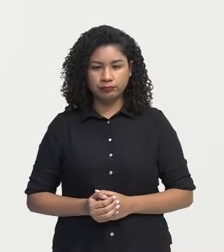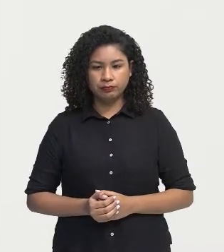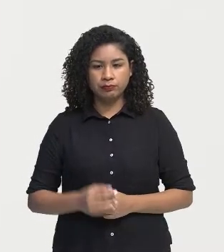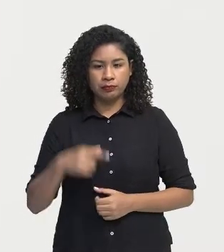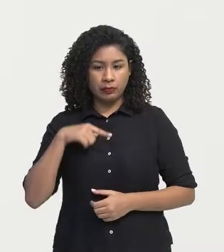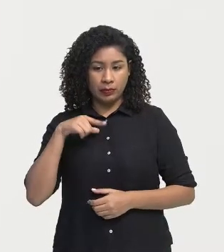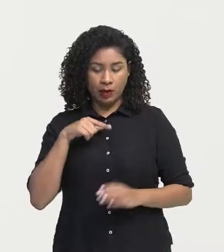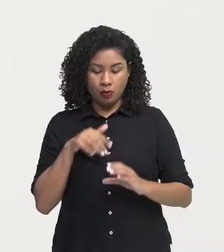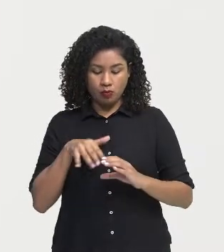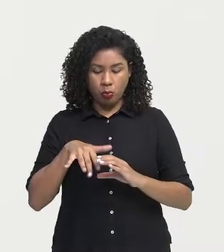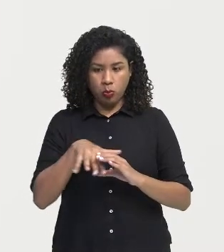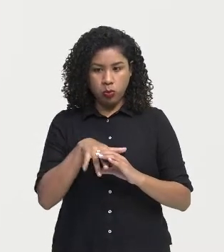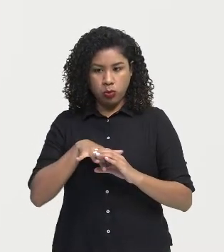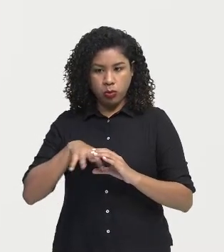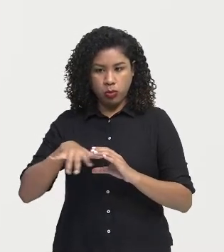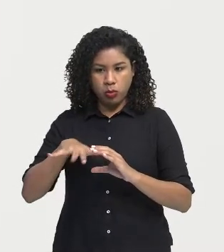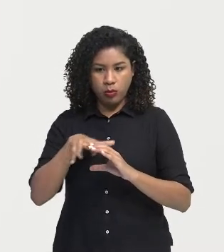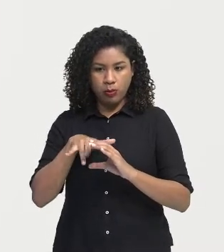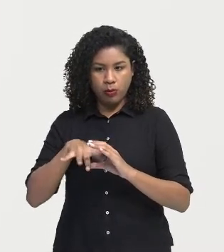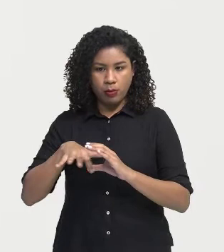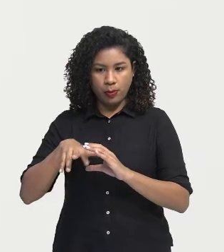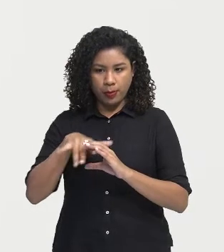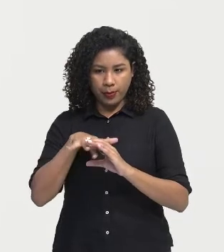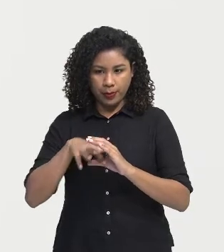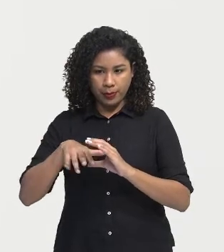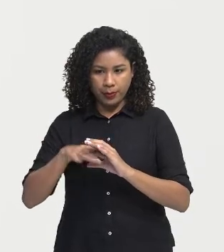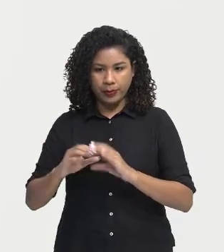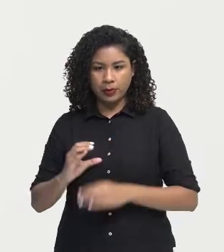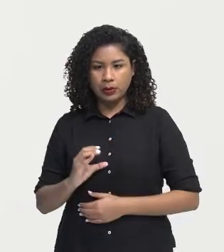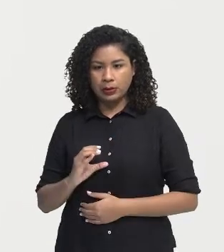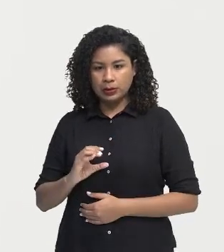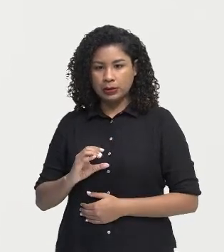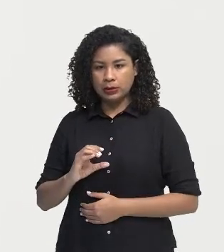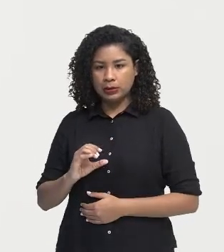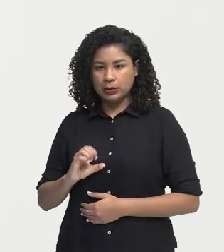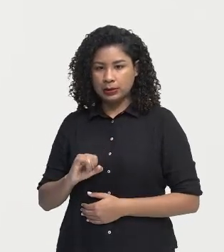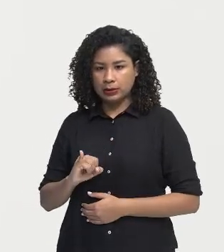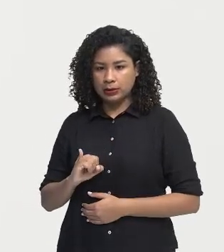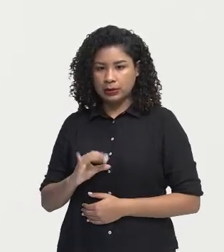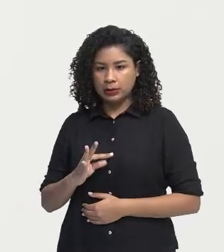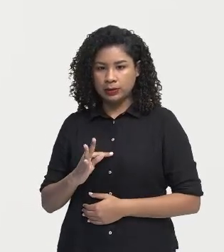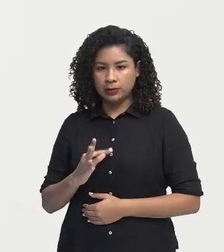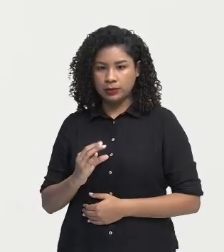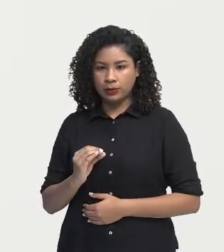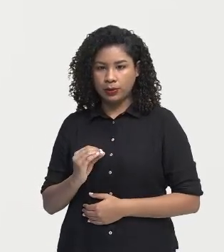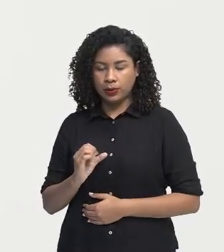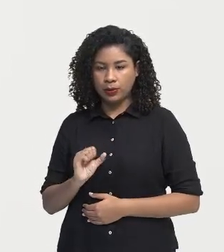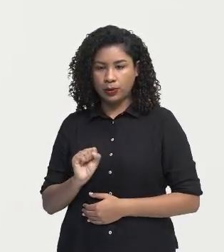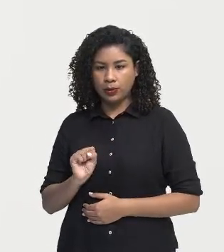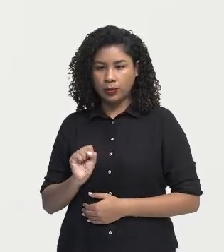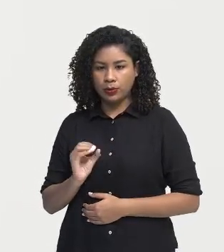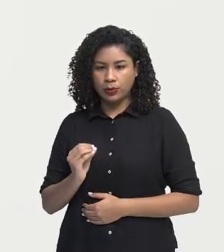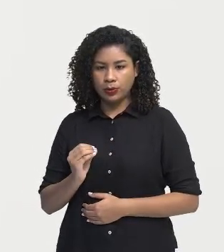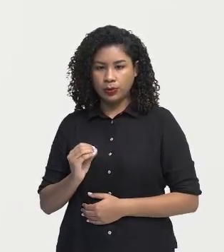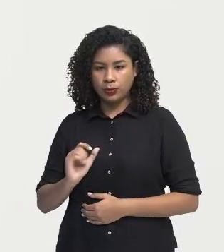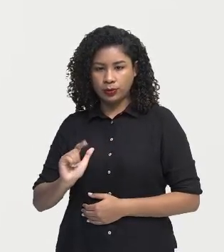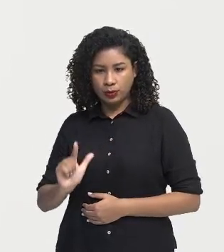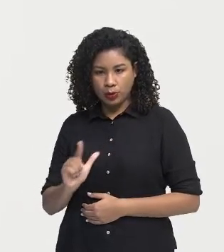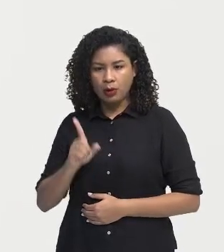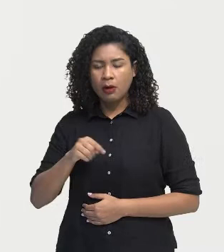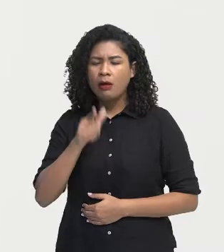o citosol, aqui ó. O que é o citosol? É um líquido viscoso